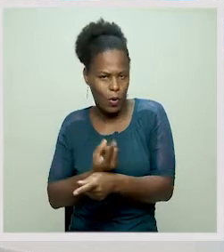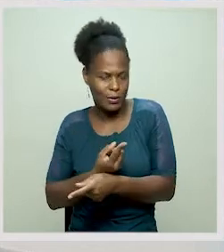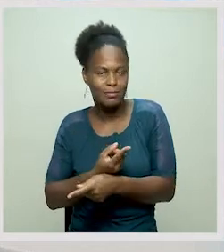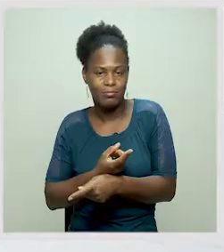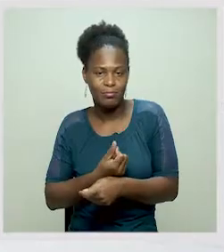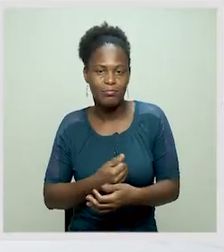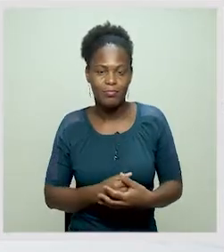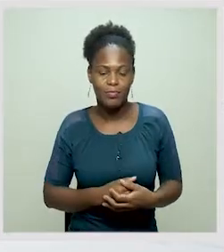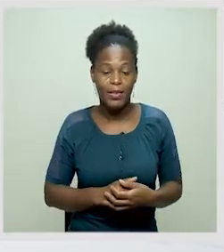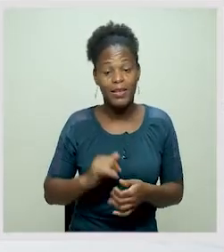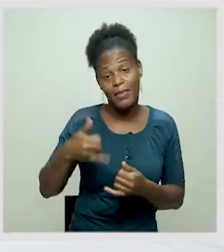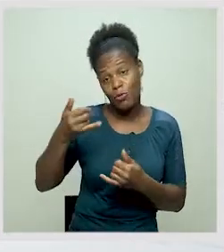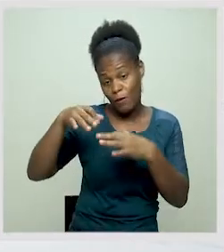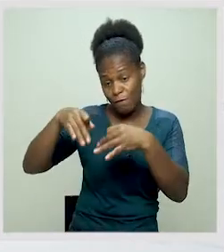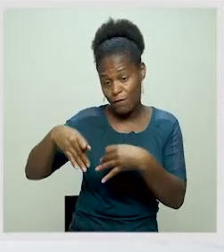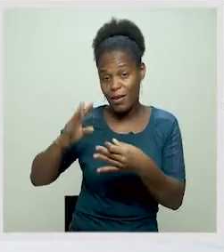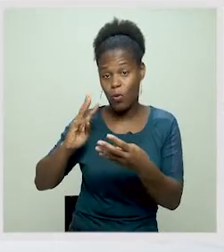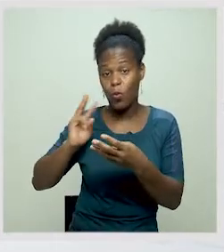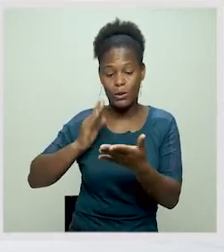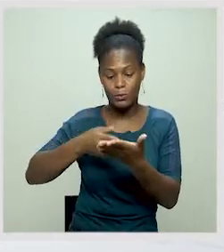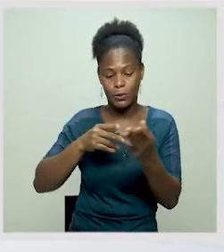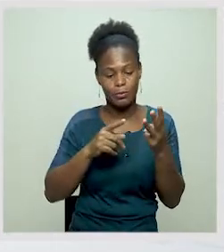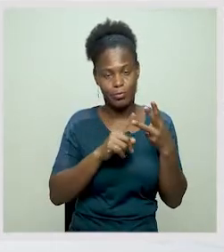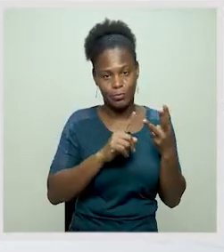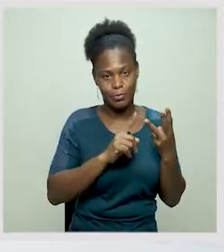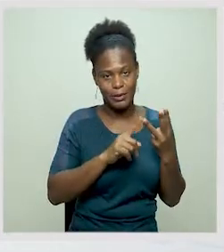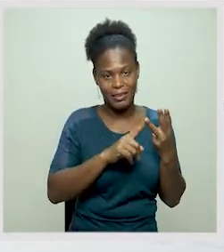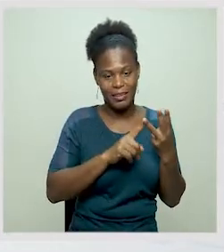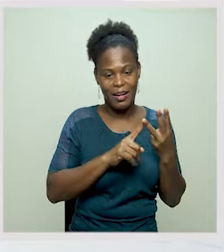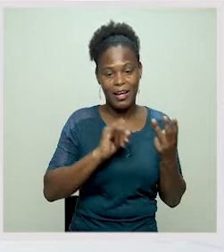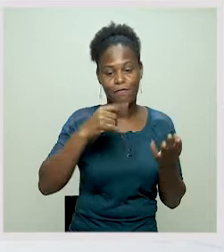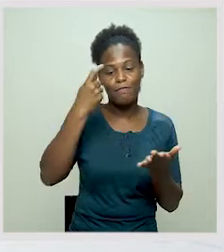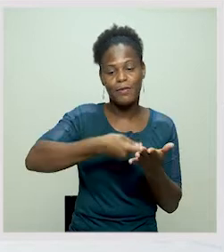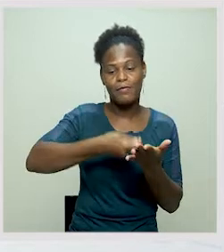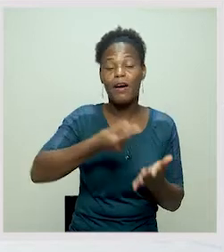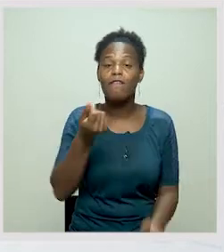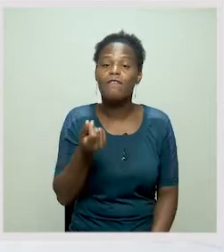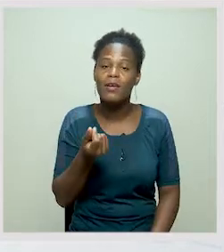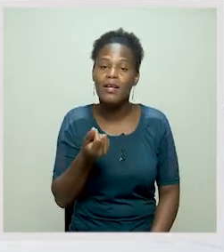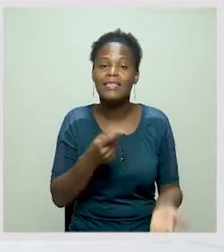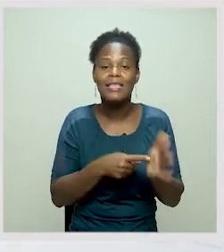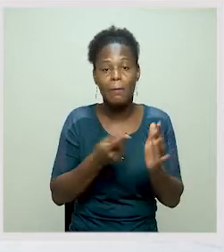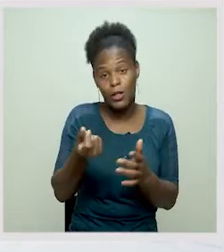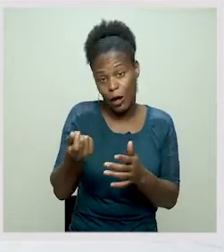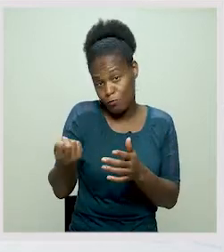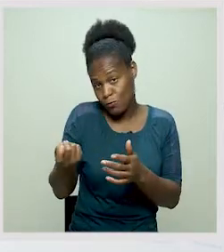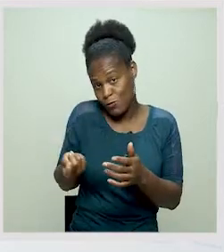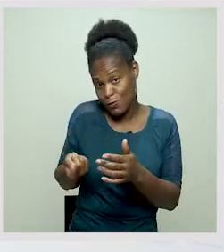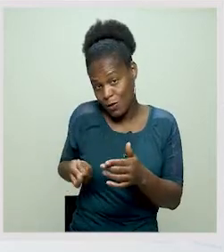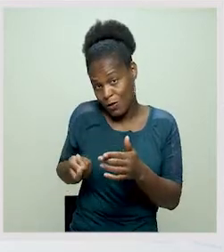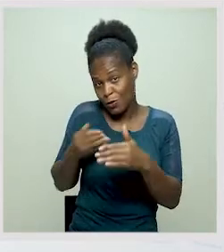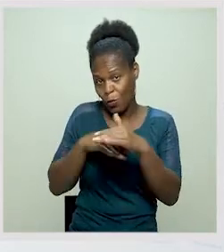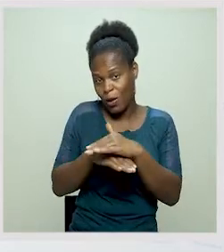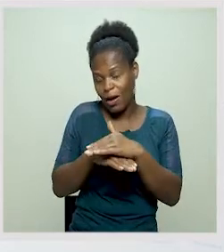etc. E, finalmente, o investimento financeiro, que é quando a poupança é